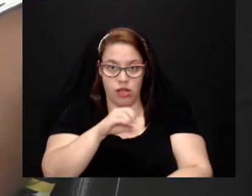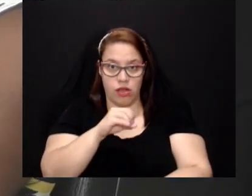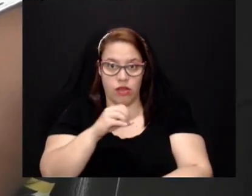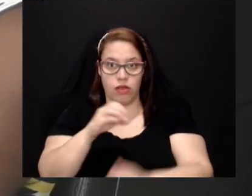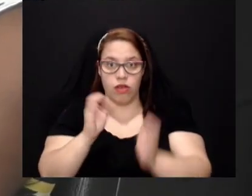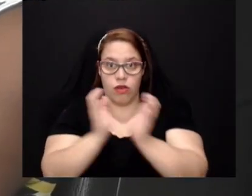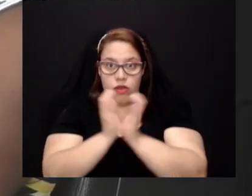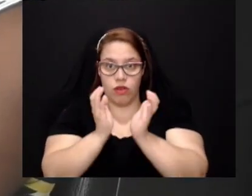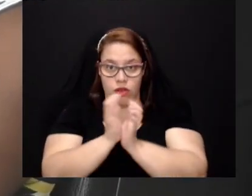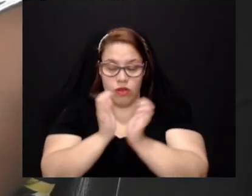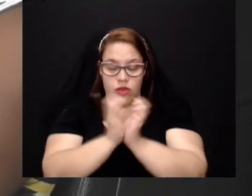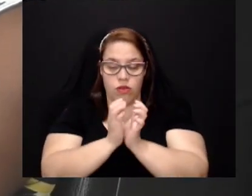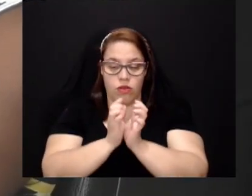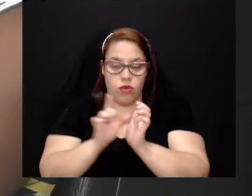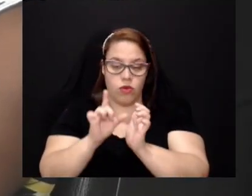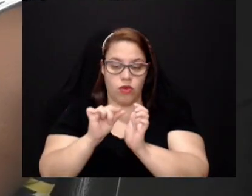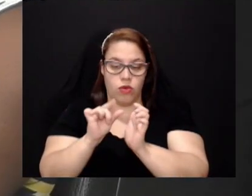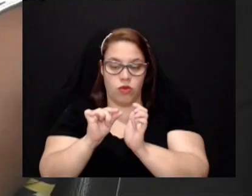Andorinha,